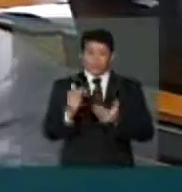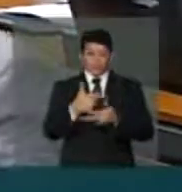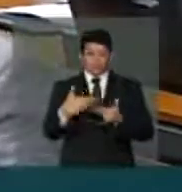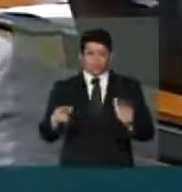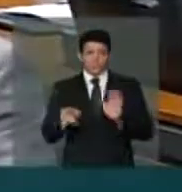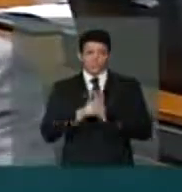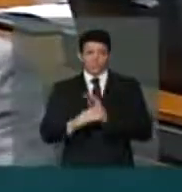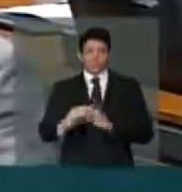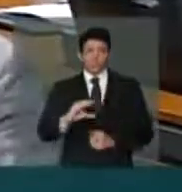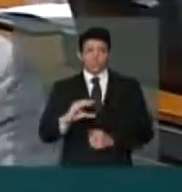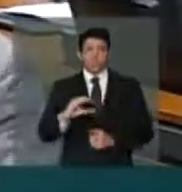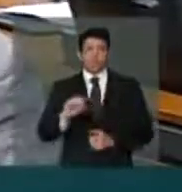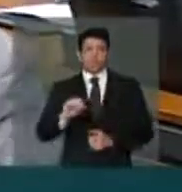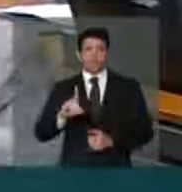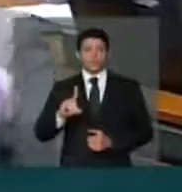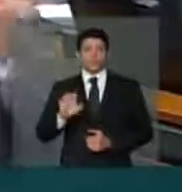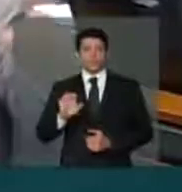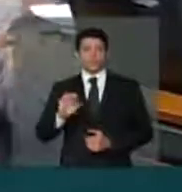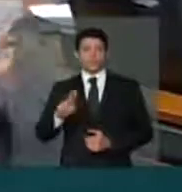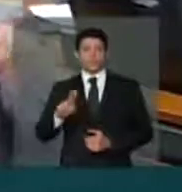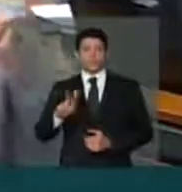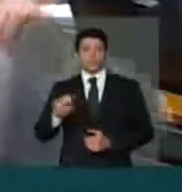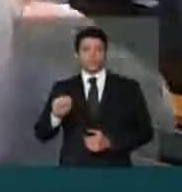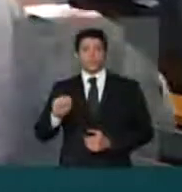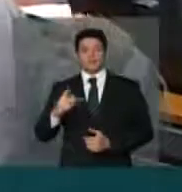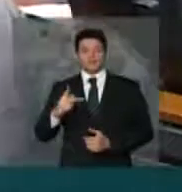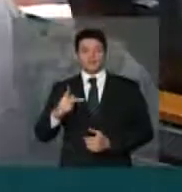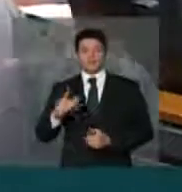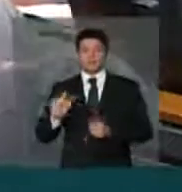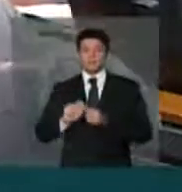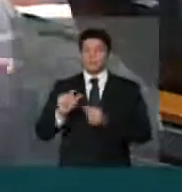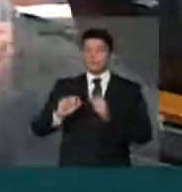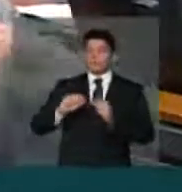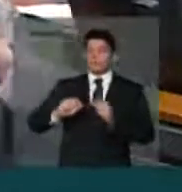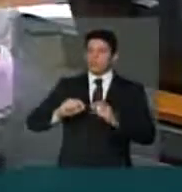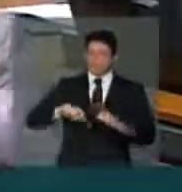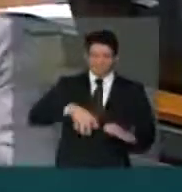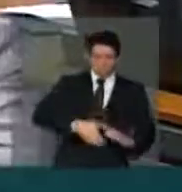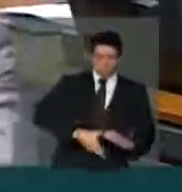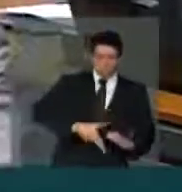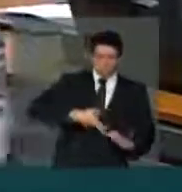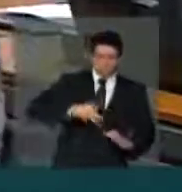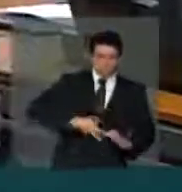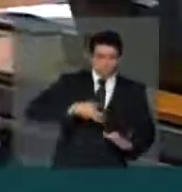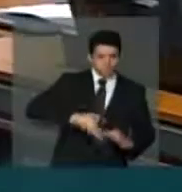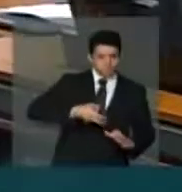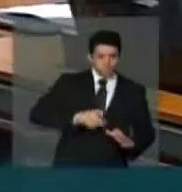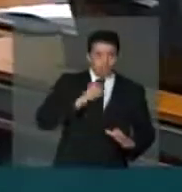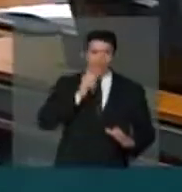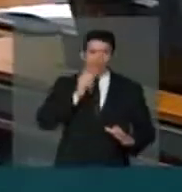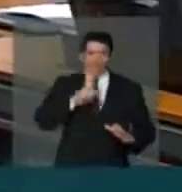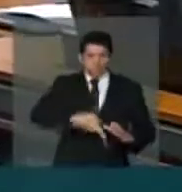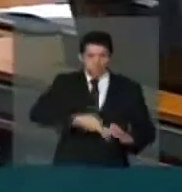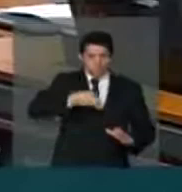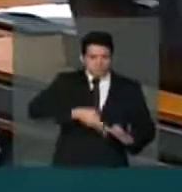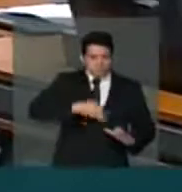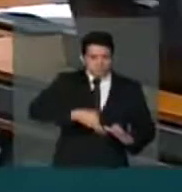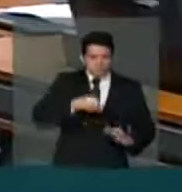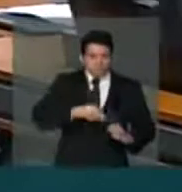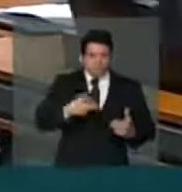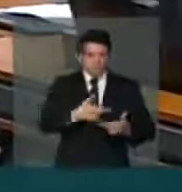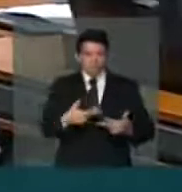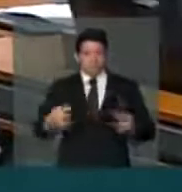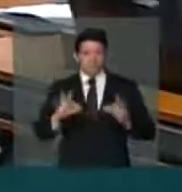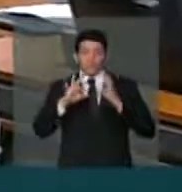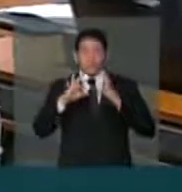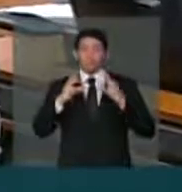para a Codevasf fazer pequenas obras lá nos municípios, poços artesianos, horas máquina, etc. Todos os fornecedores, senhor ministro,